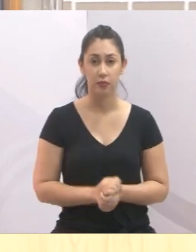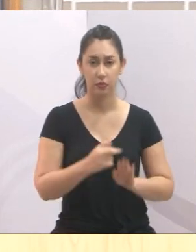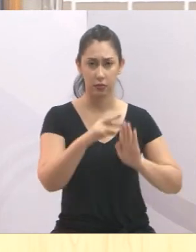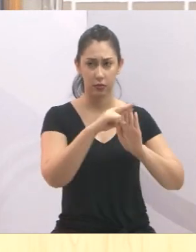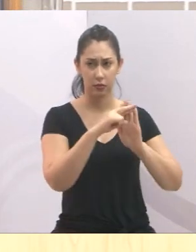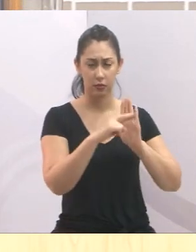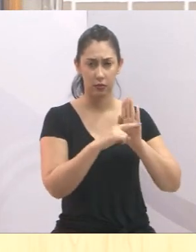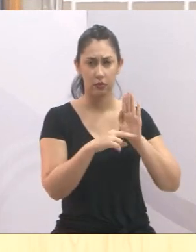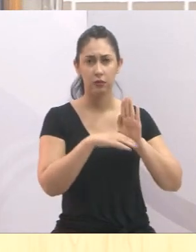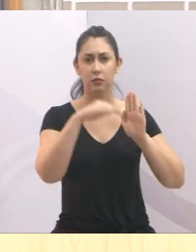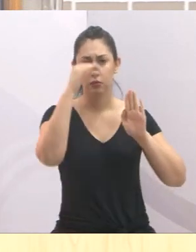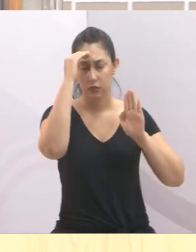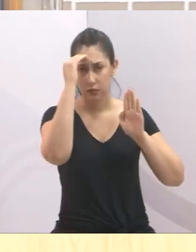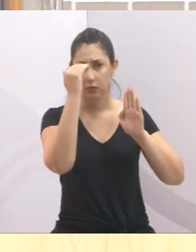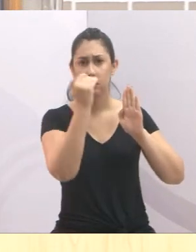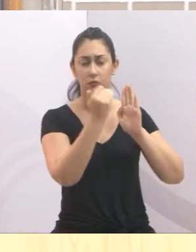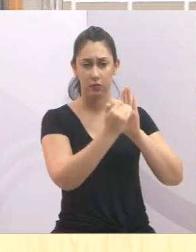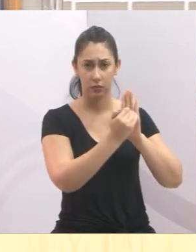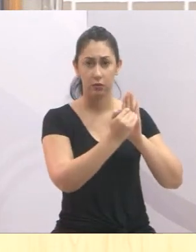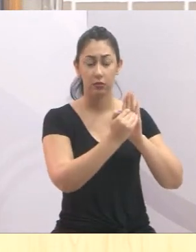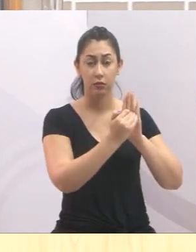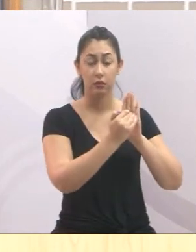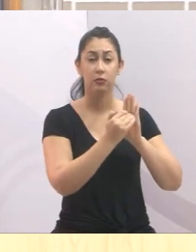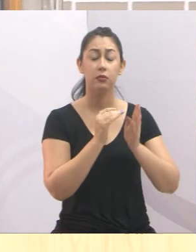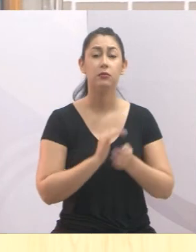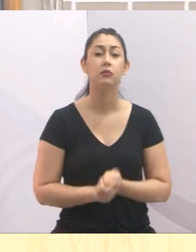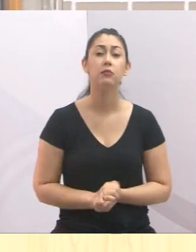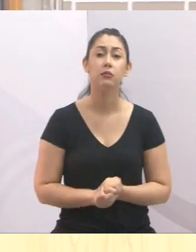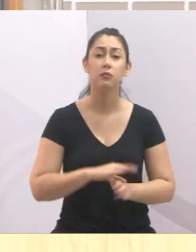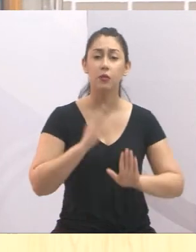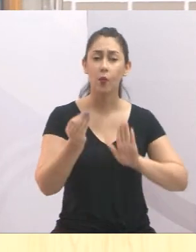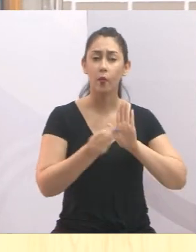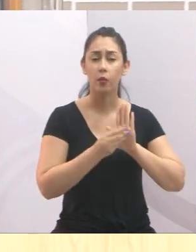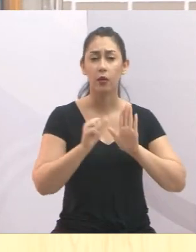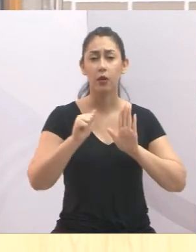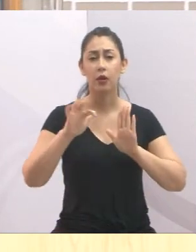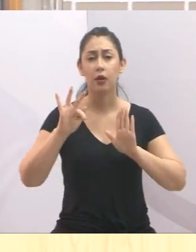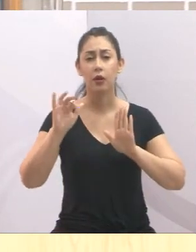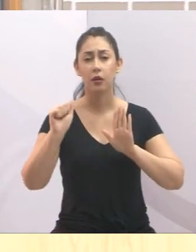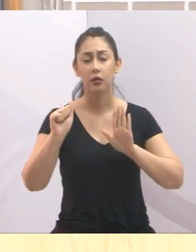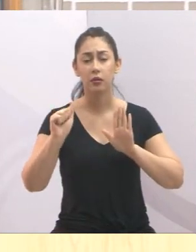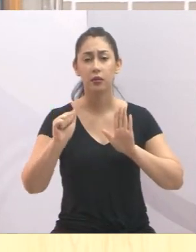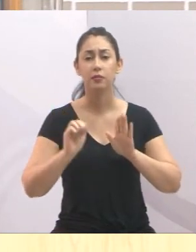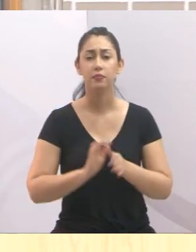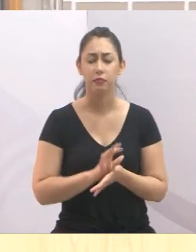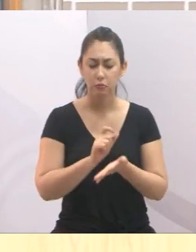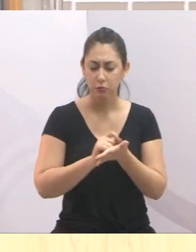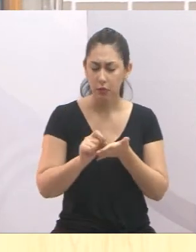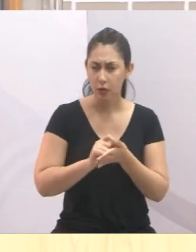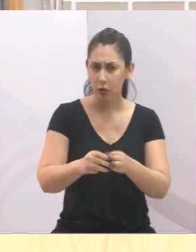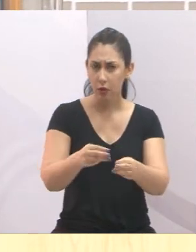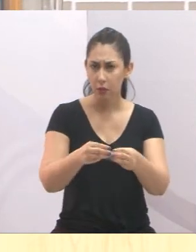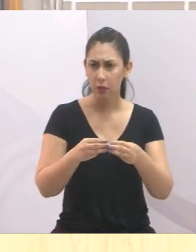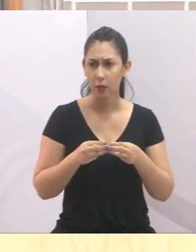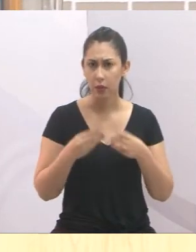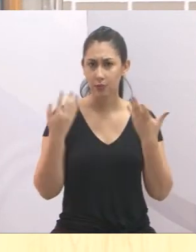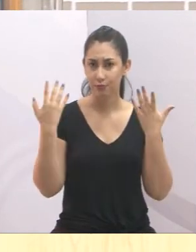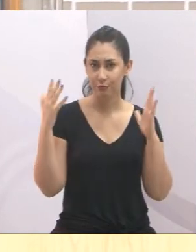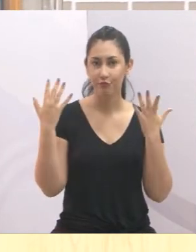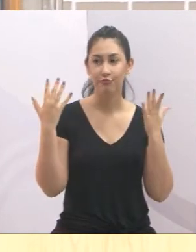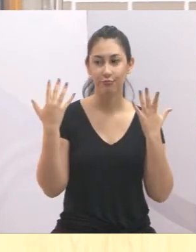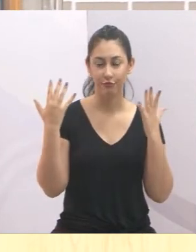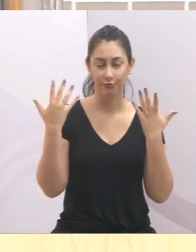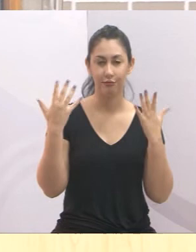cumpridas as formalidades regimentais, seja constatado no trabalho dessa sessão o registro de moção